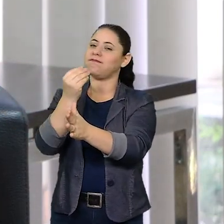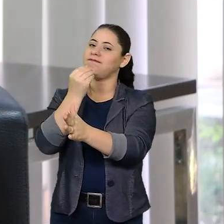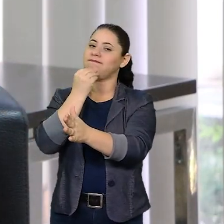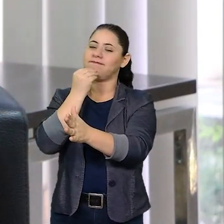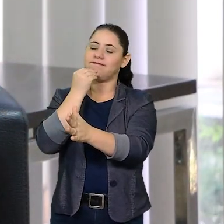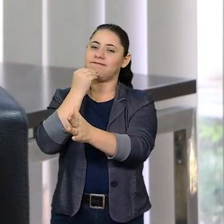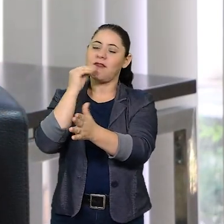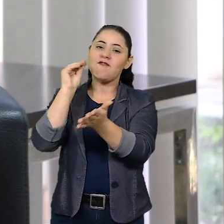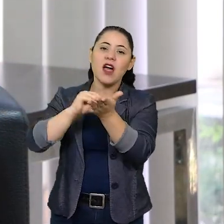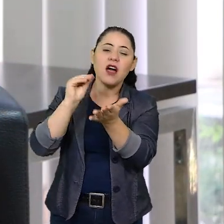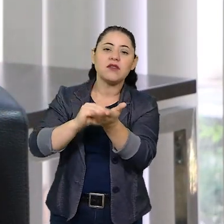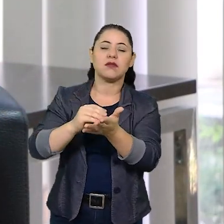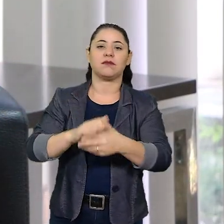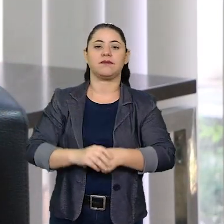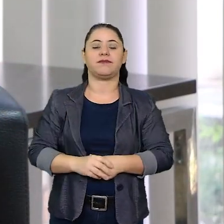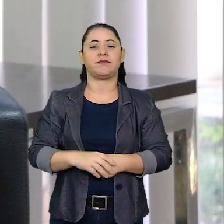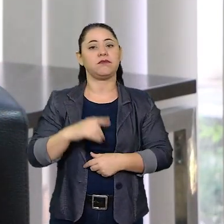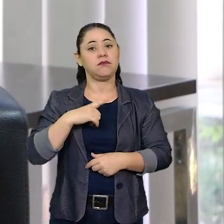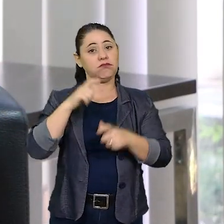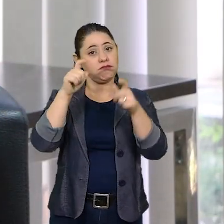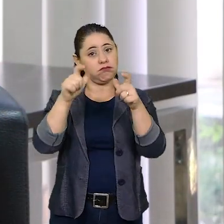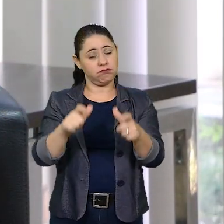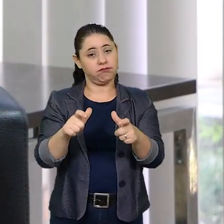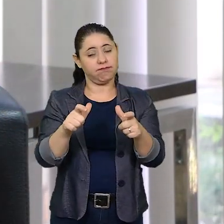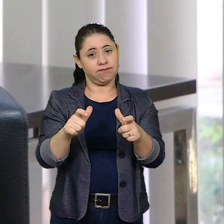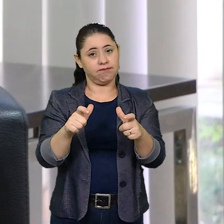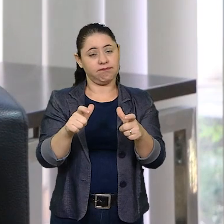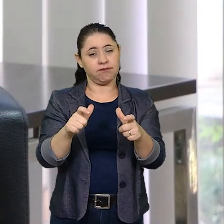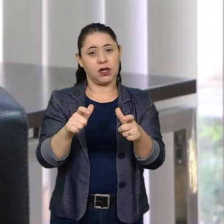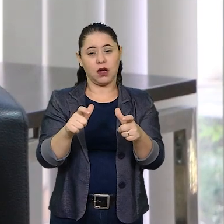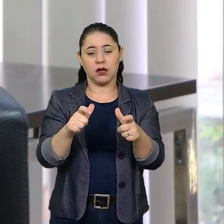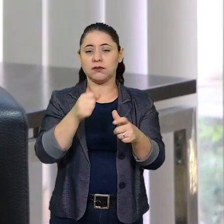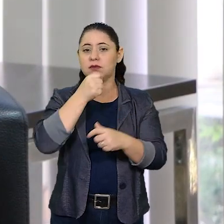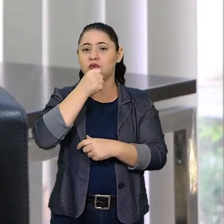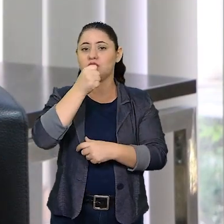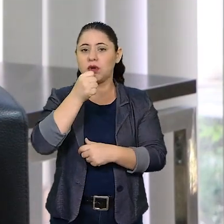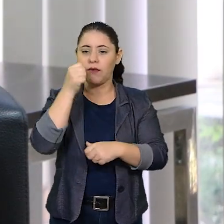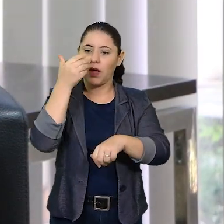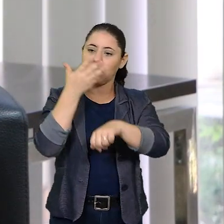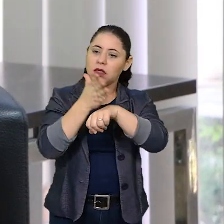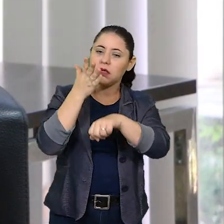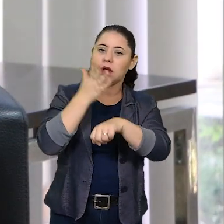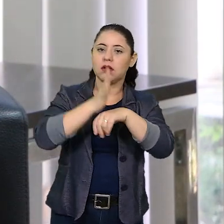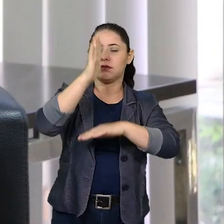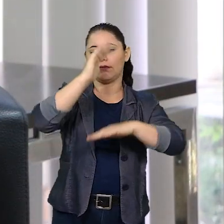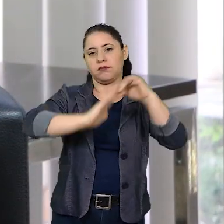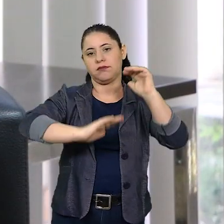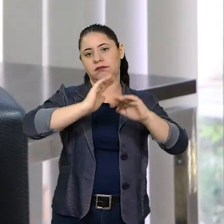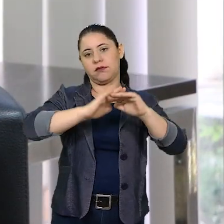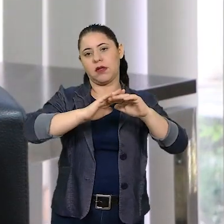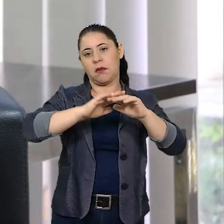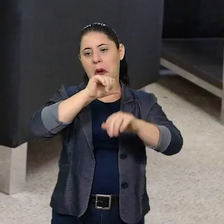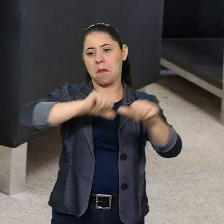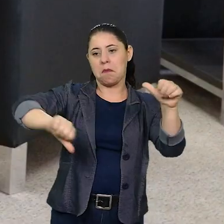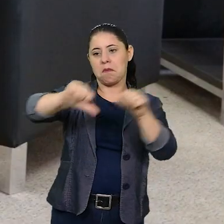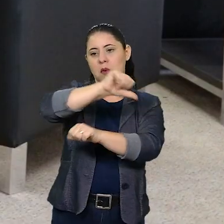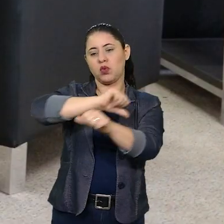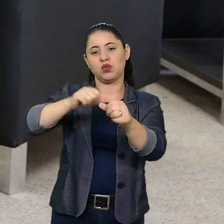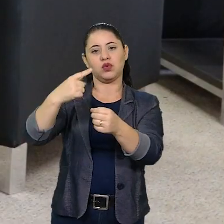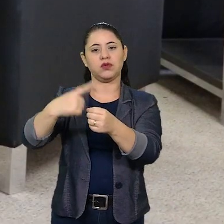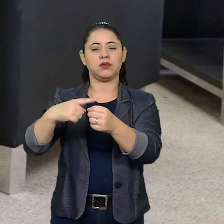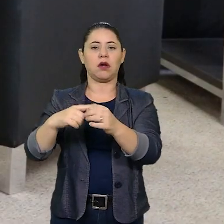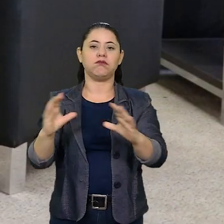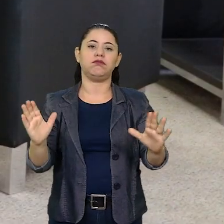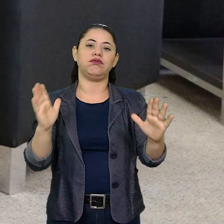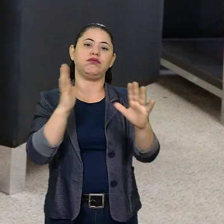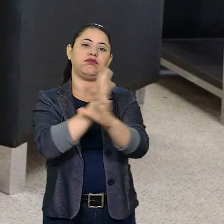outras que ainda não possuem essa sala. É, nós temos lugares em que o entrevistador forense foi treinado,